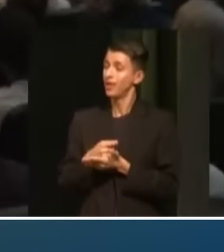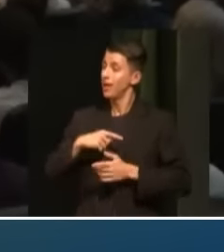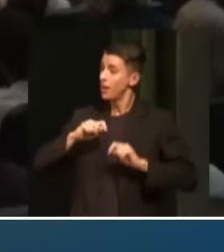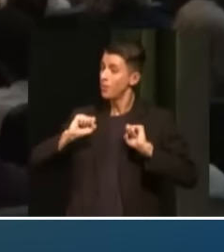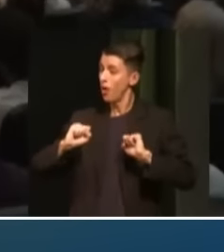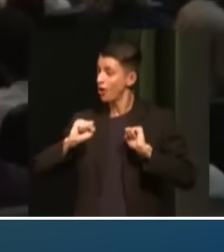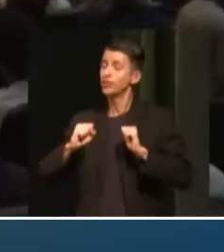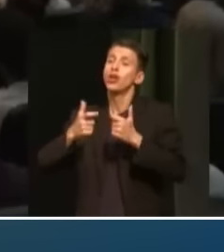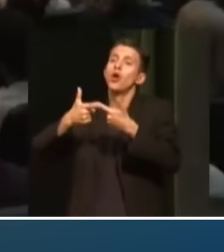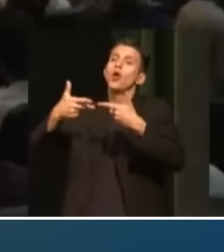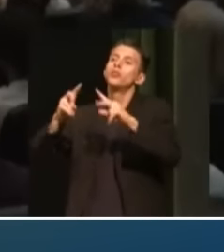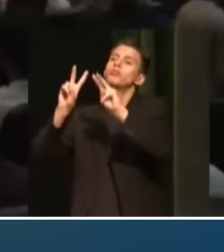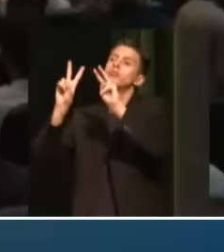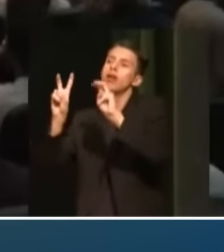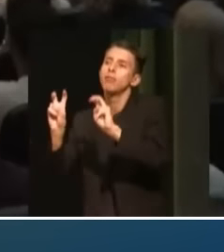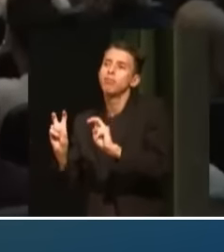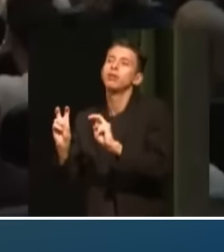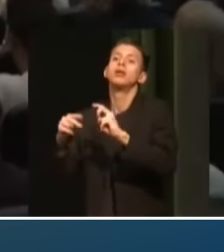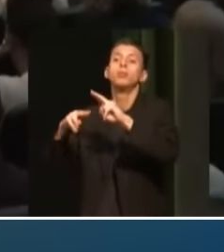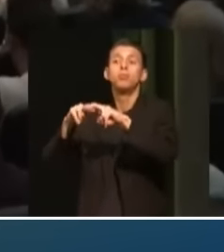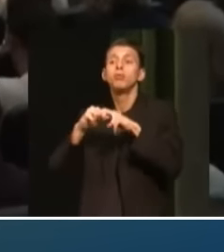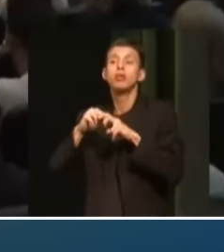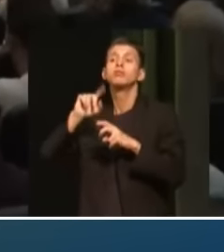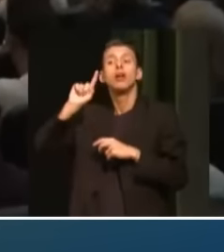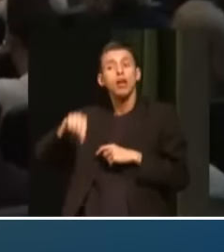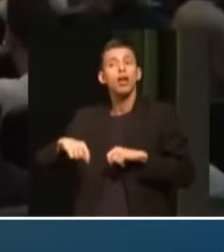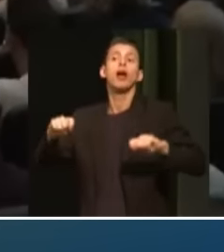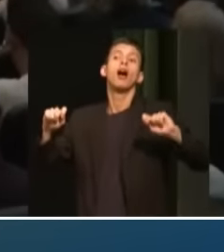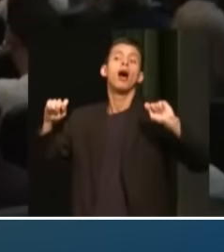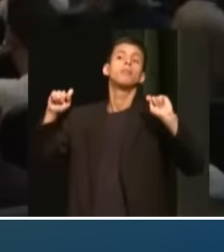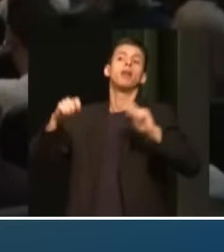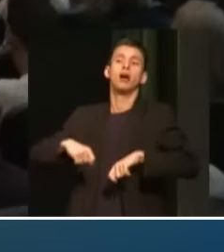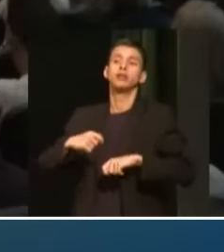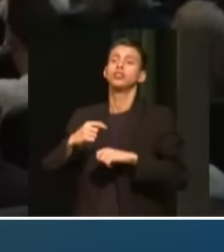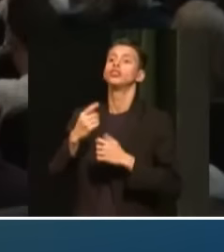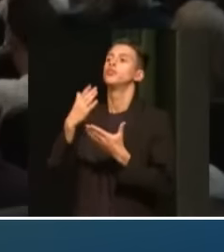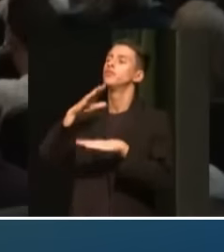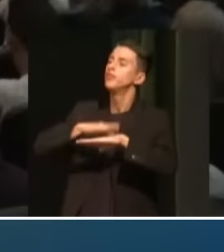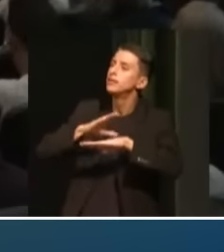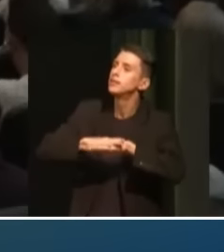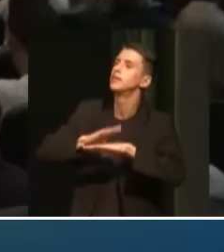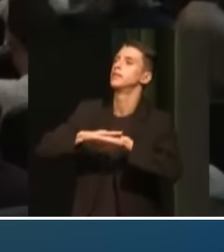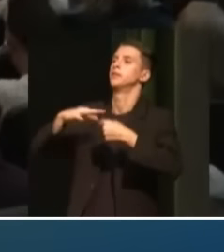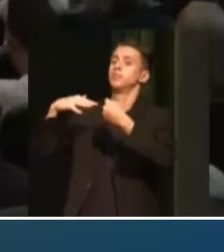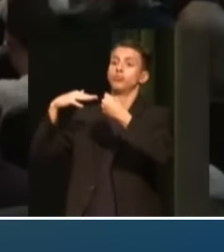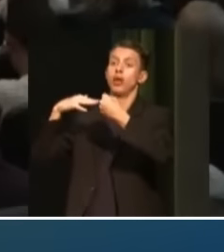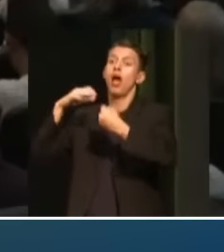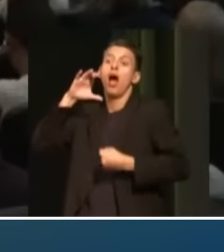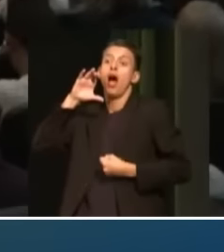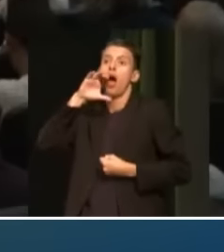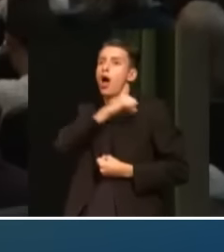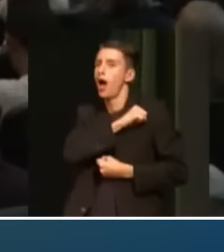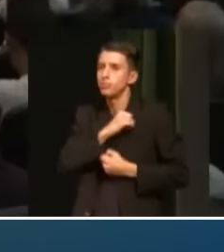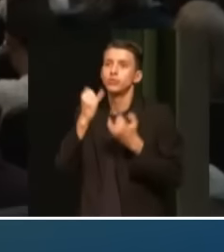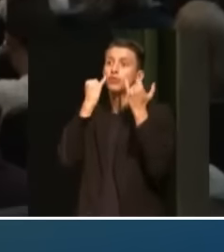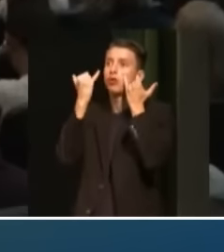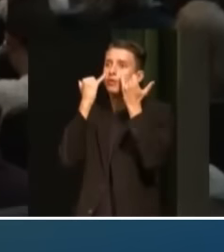ele era o advogado do consórcio Garibalde antes de prestar concurso para juiz federal e ele desviou